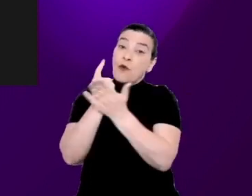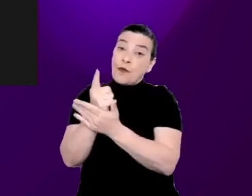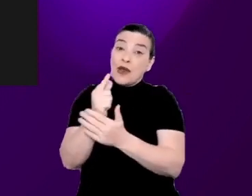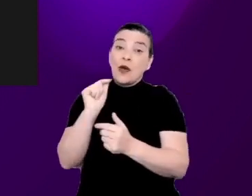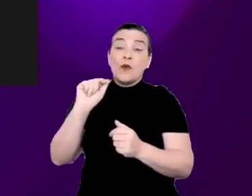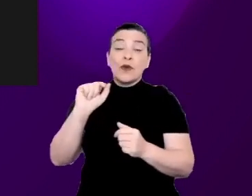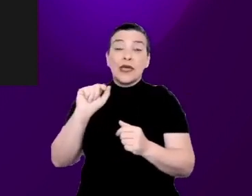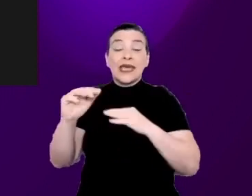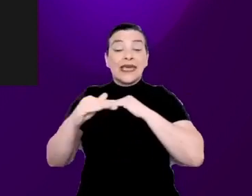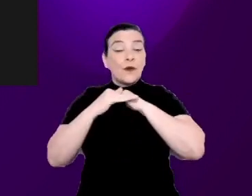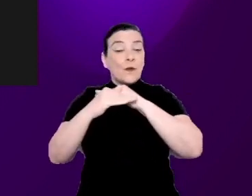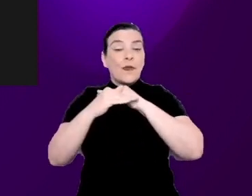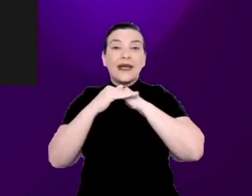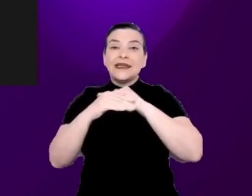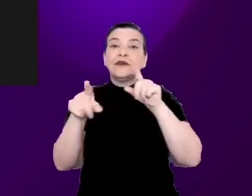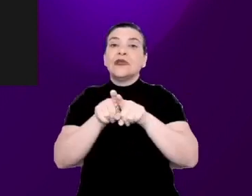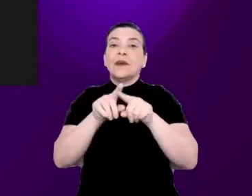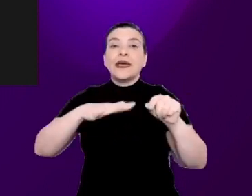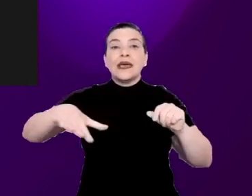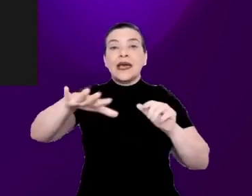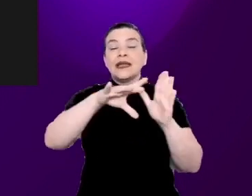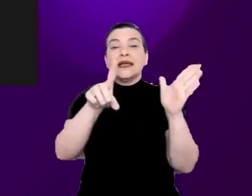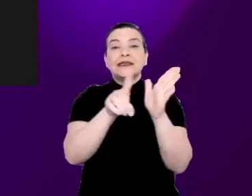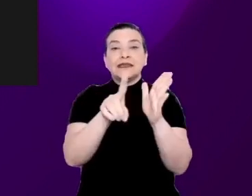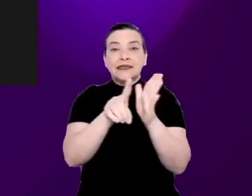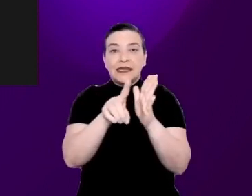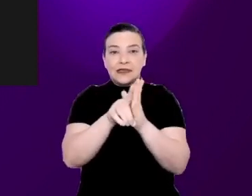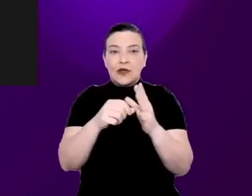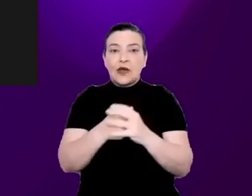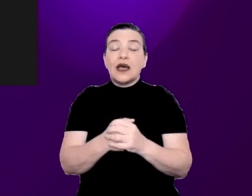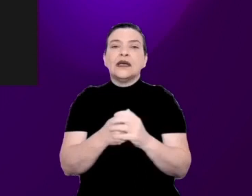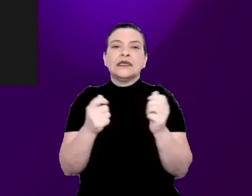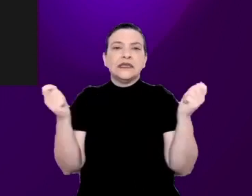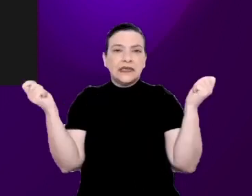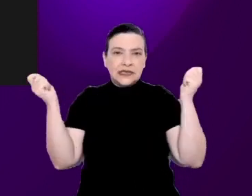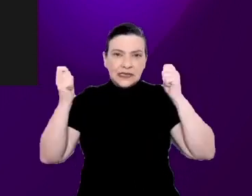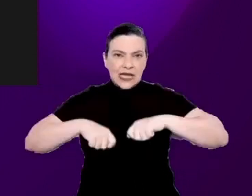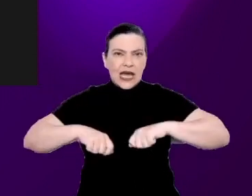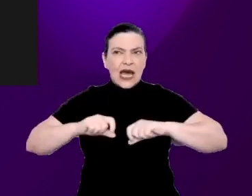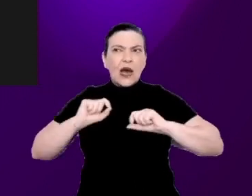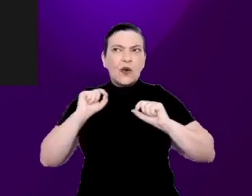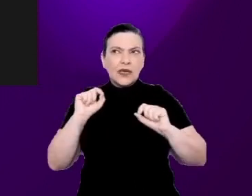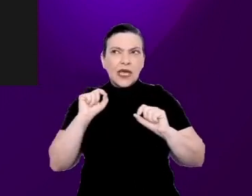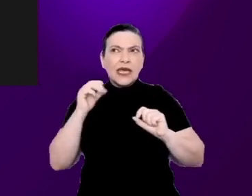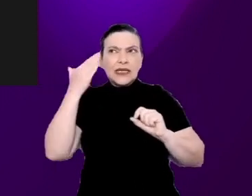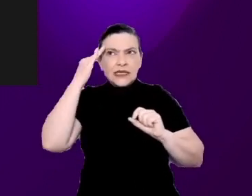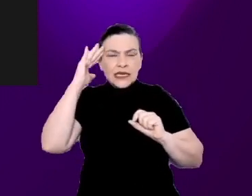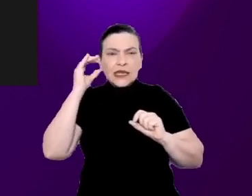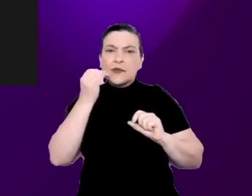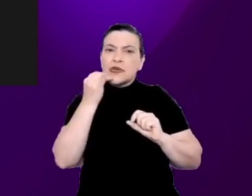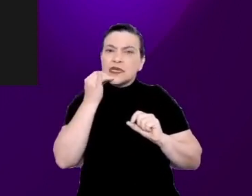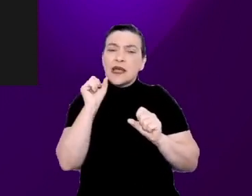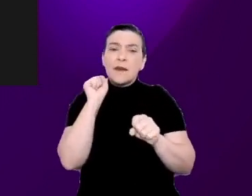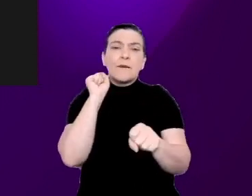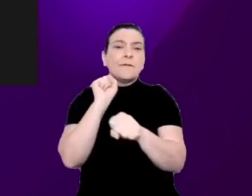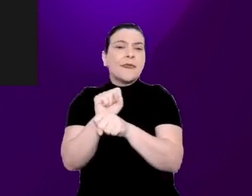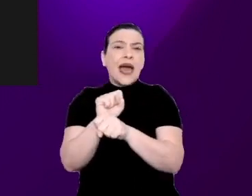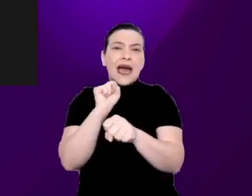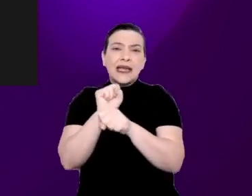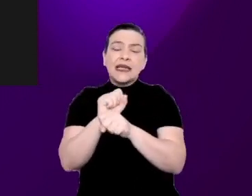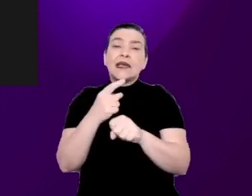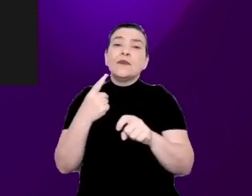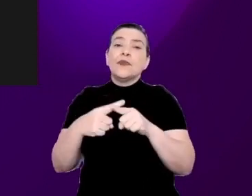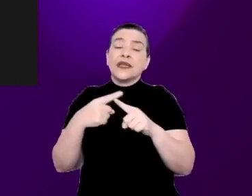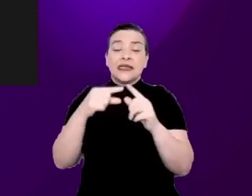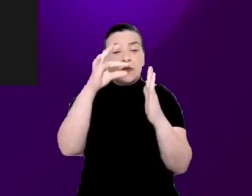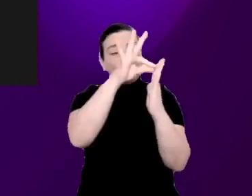um padrão para drogas, interesse aí da Paula Nicolini, para que a gente pare de ter drogas que tem um código distinto em cada base de sistema